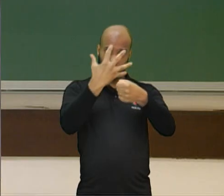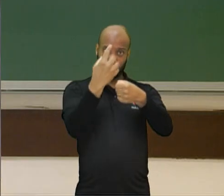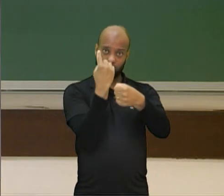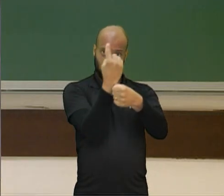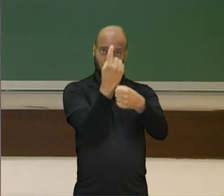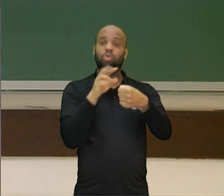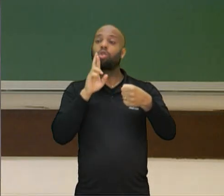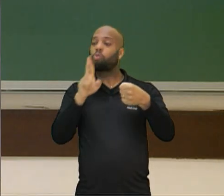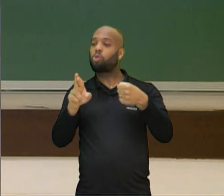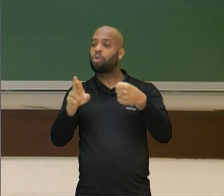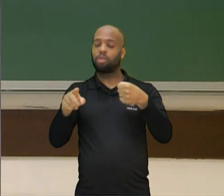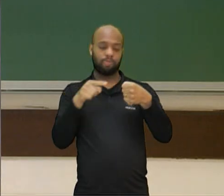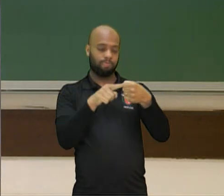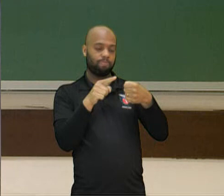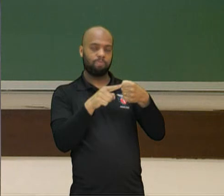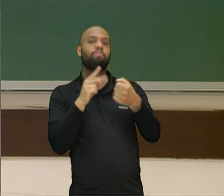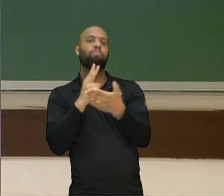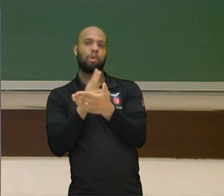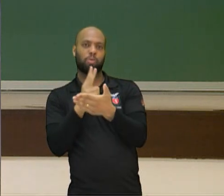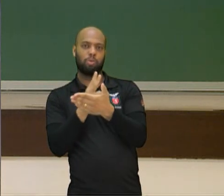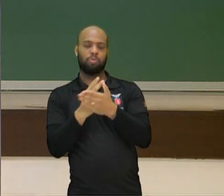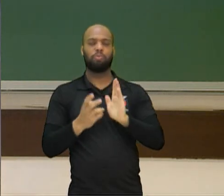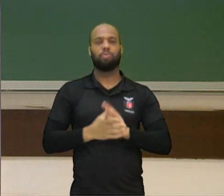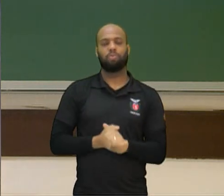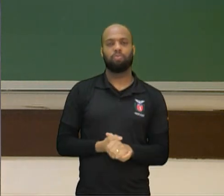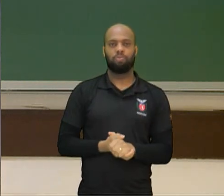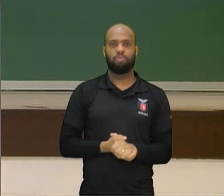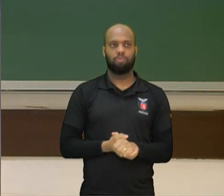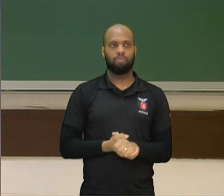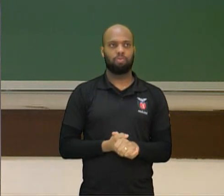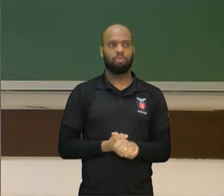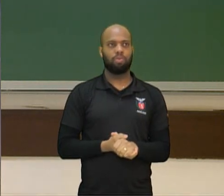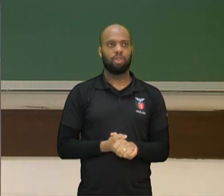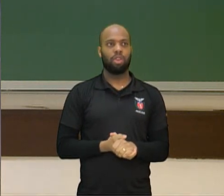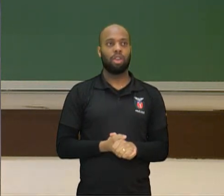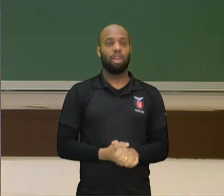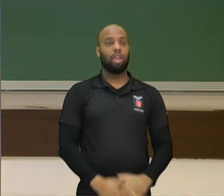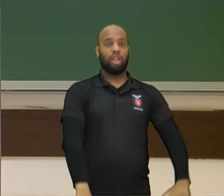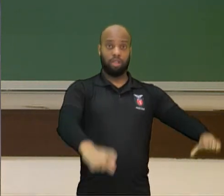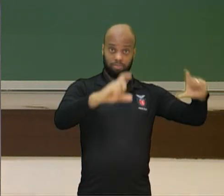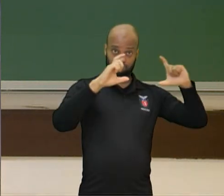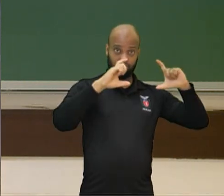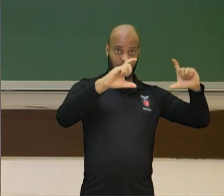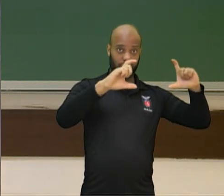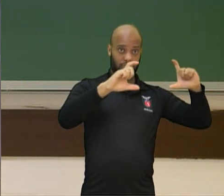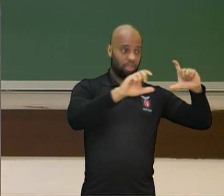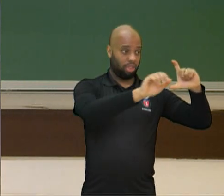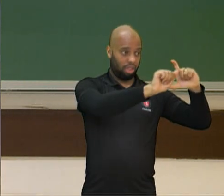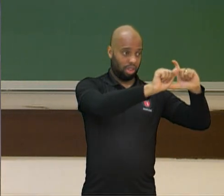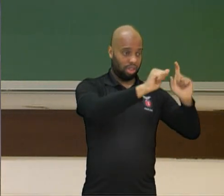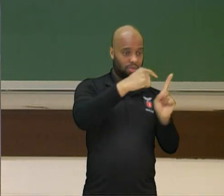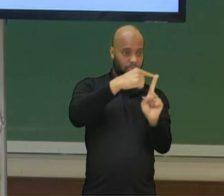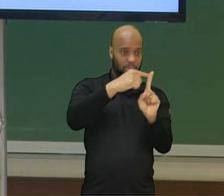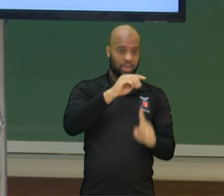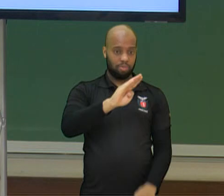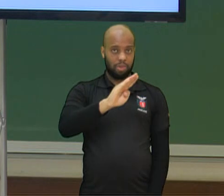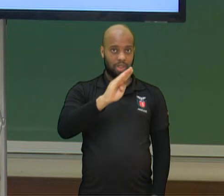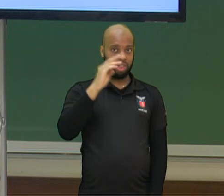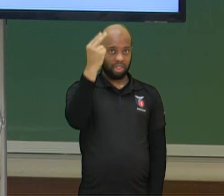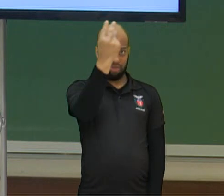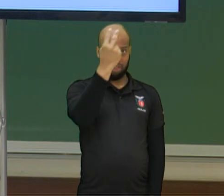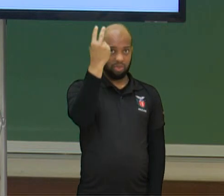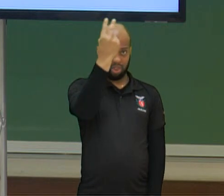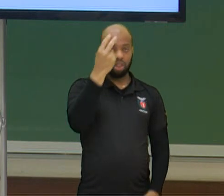ser a própria base. E aqui, temos A mais B elevado